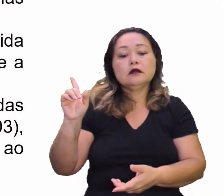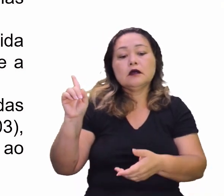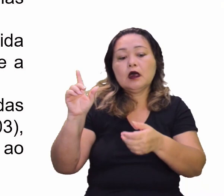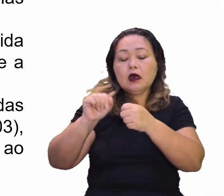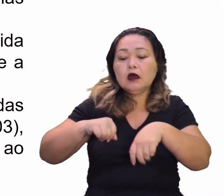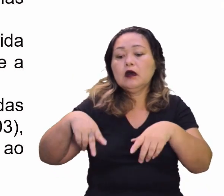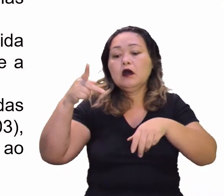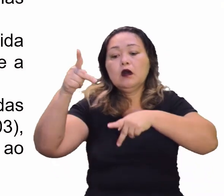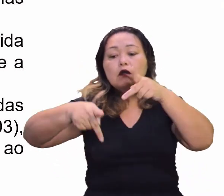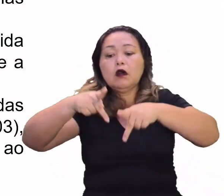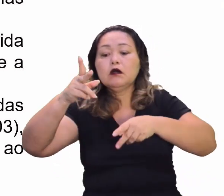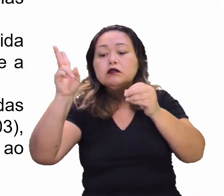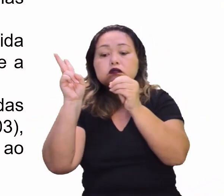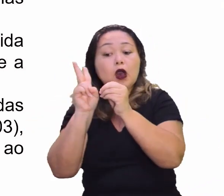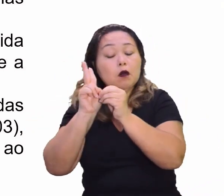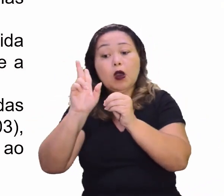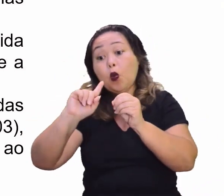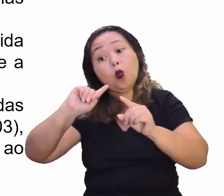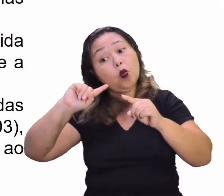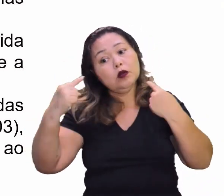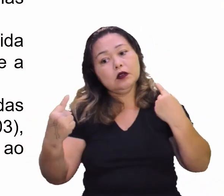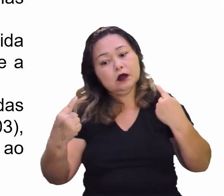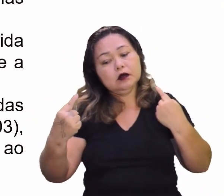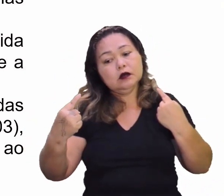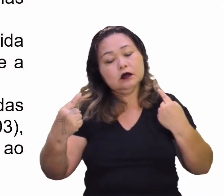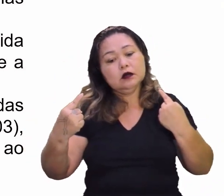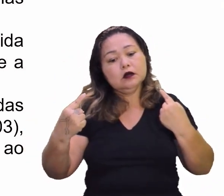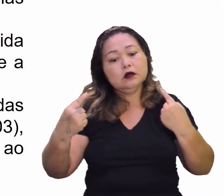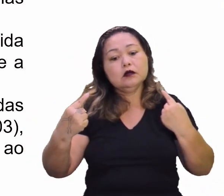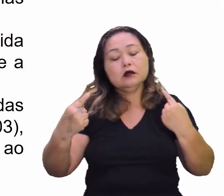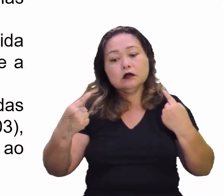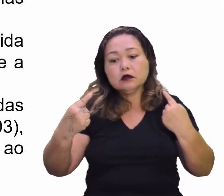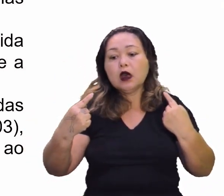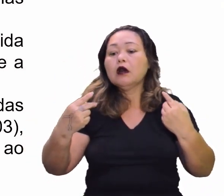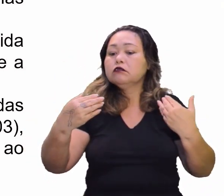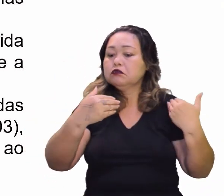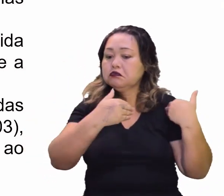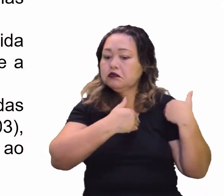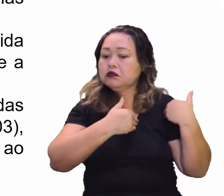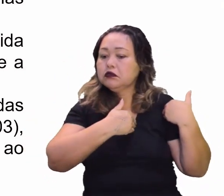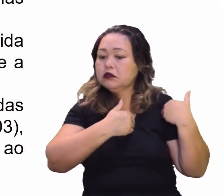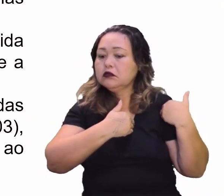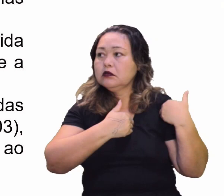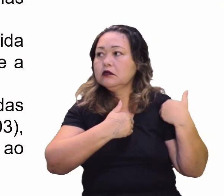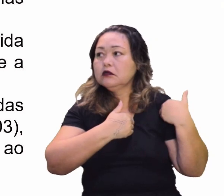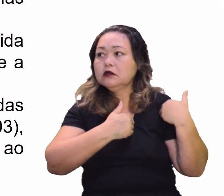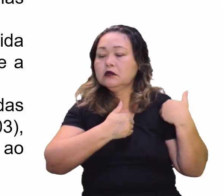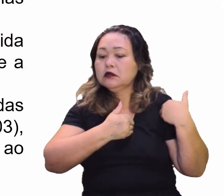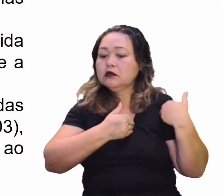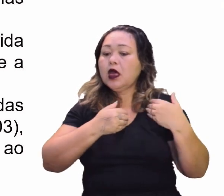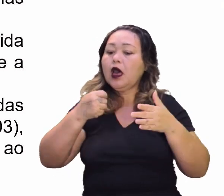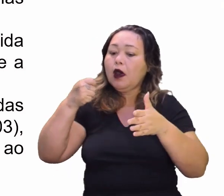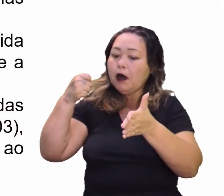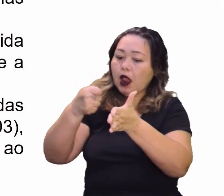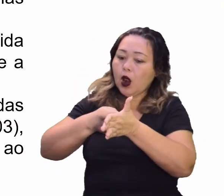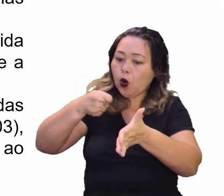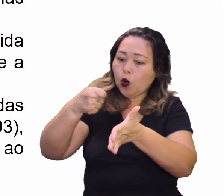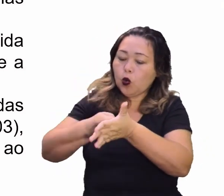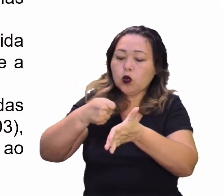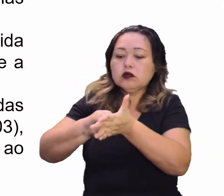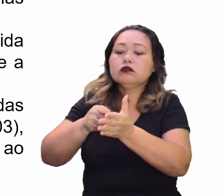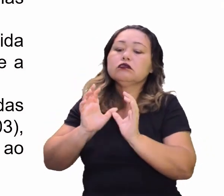missão de Rondon, os povos indígenas, pelo contrário, né? Uhum. Ele foi responsável, né, pela luta